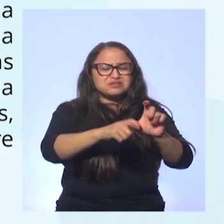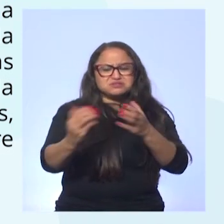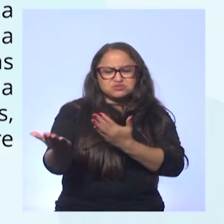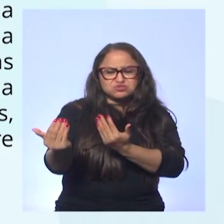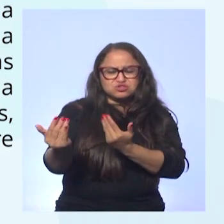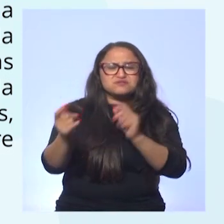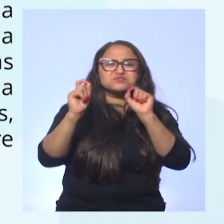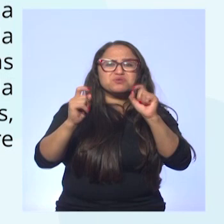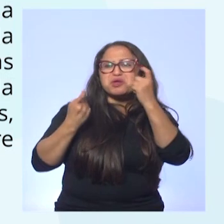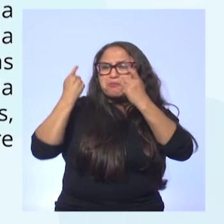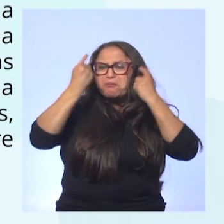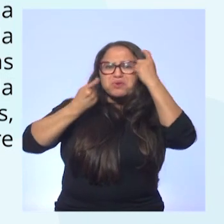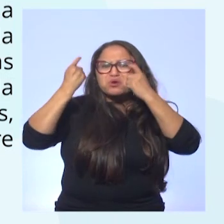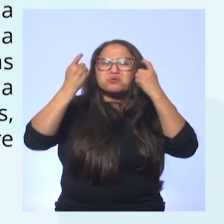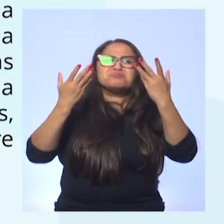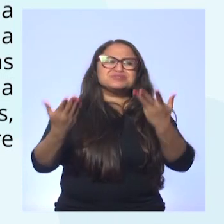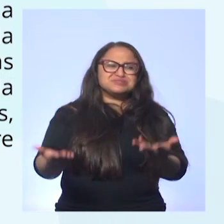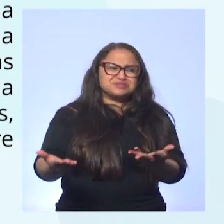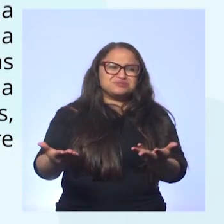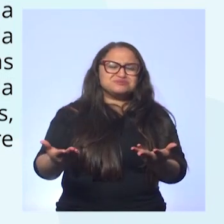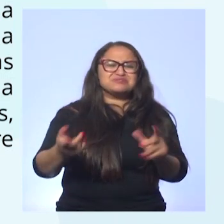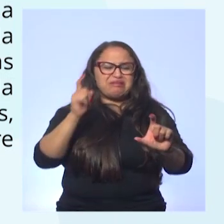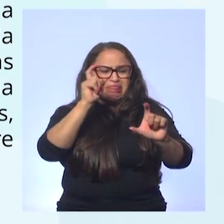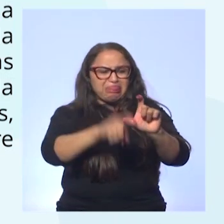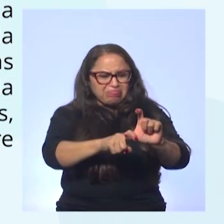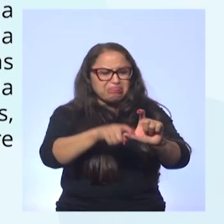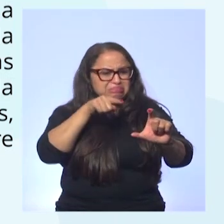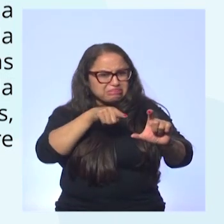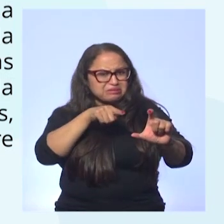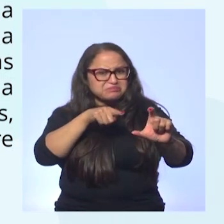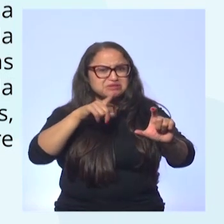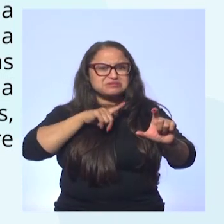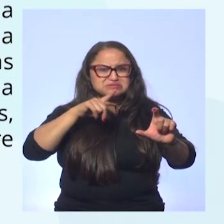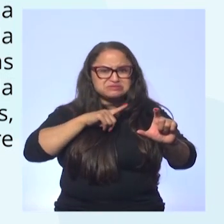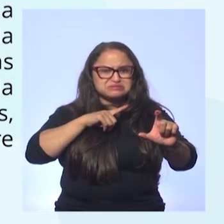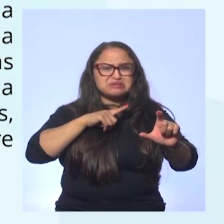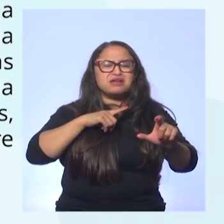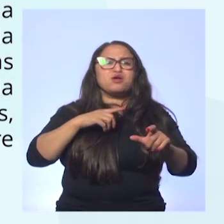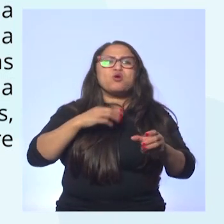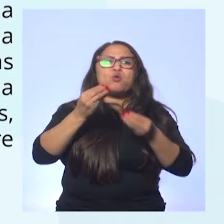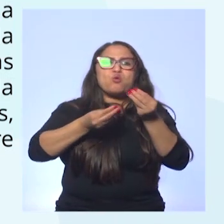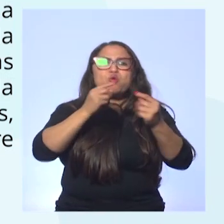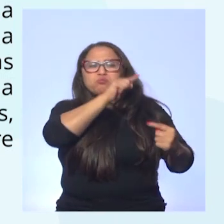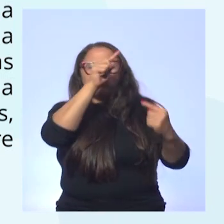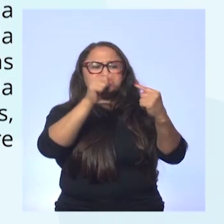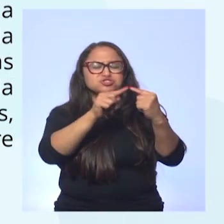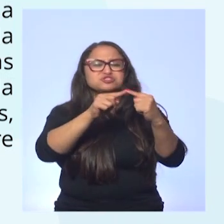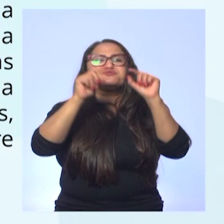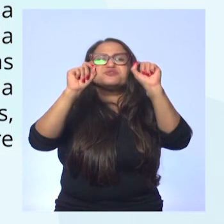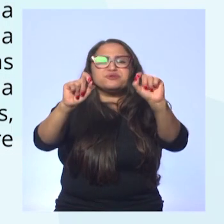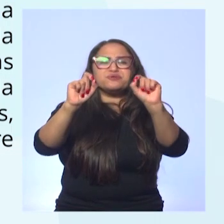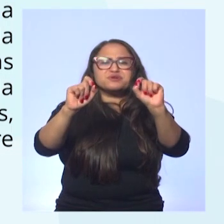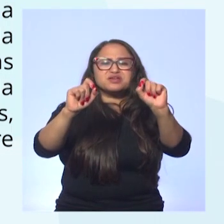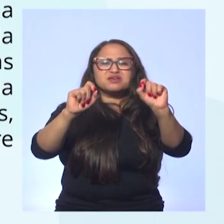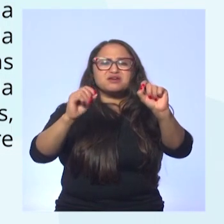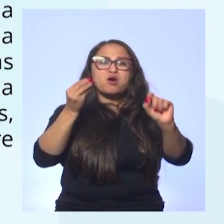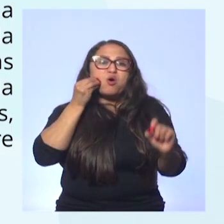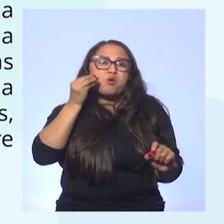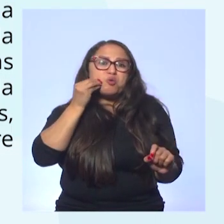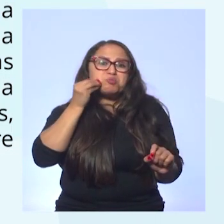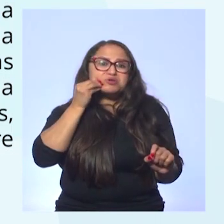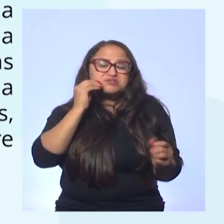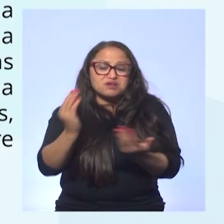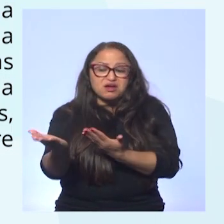causa preocupação a seus pais. Essa dependência tem tido como mola propulsora o fato de oportunizar